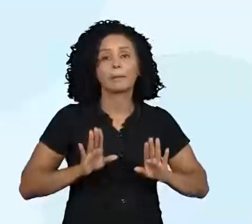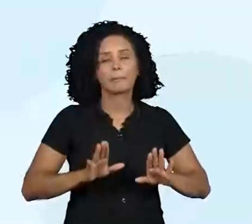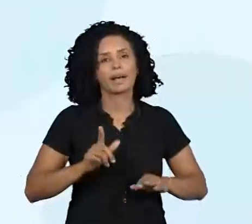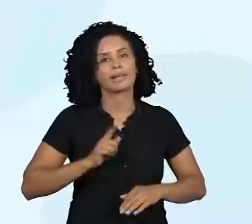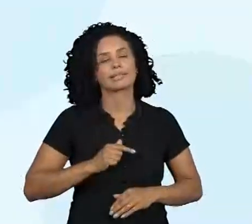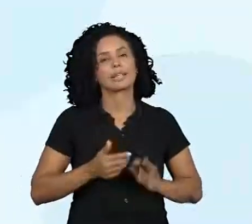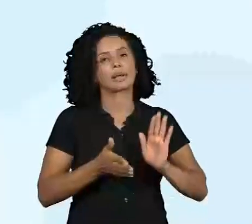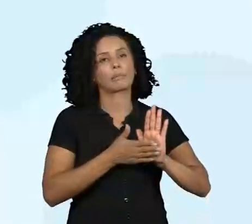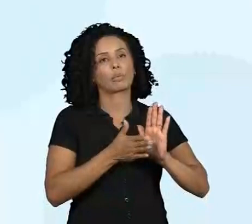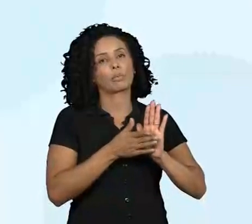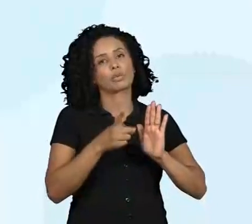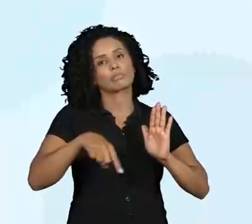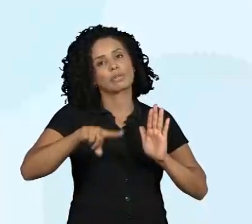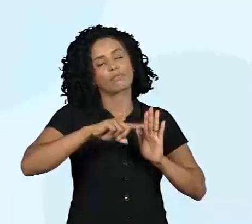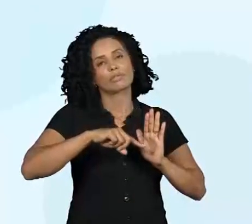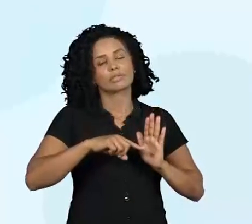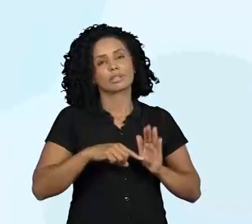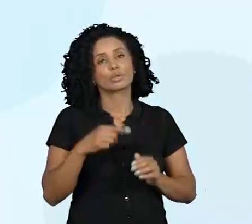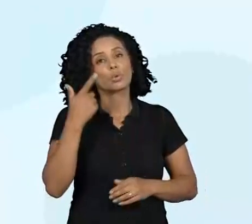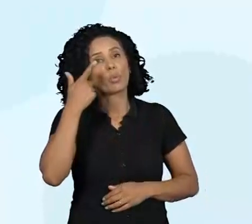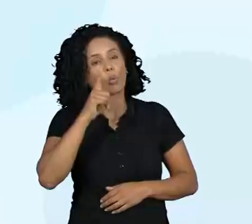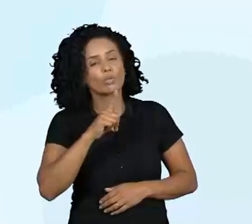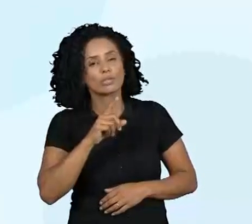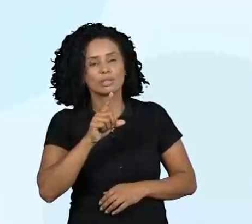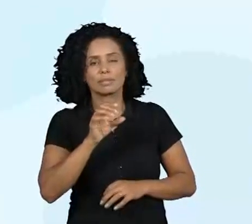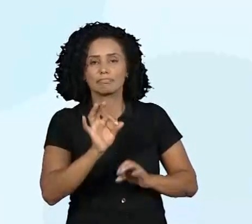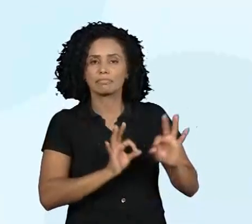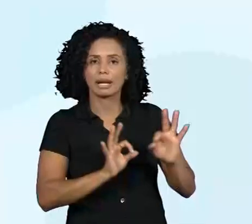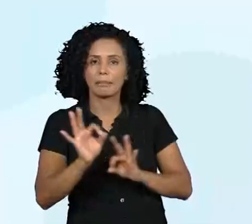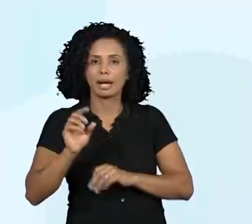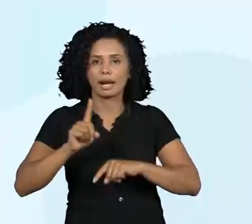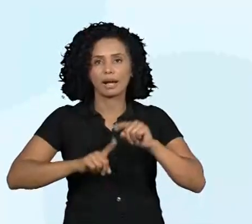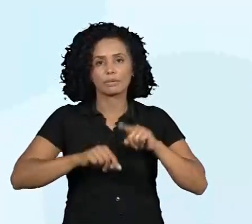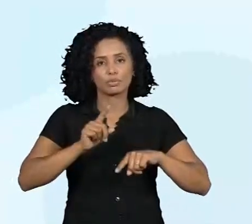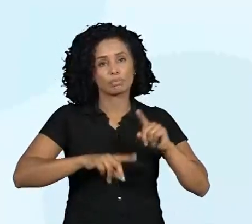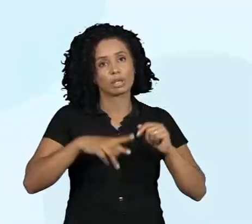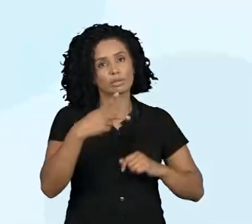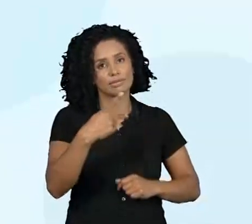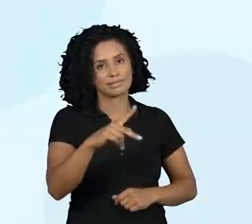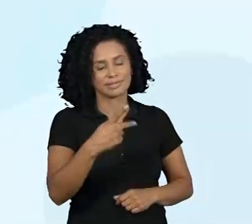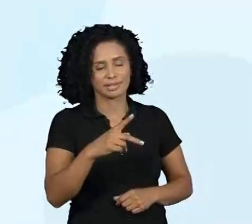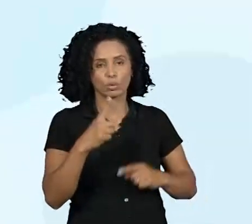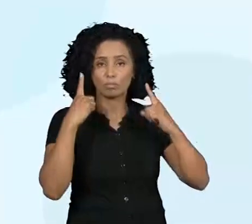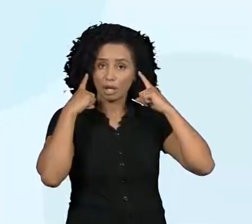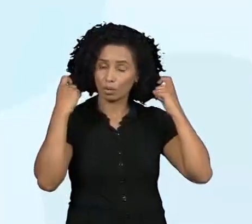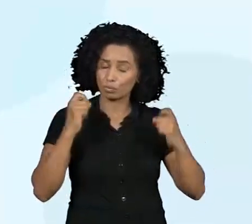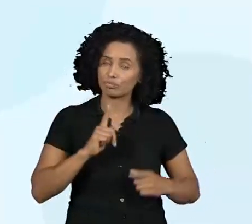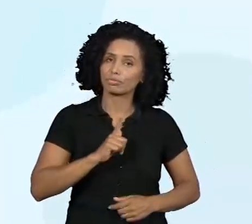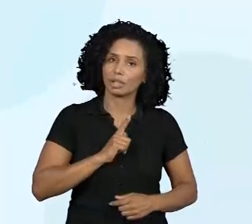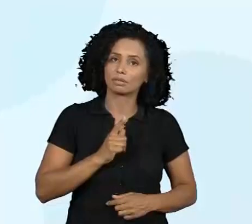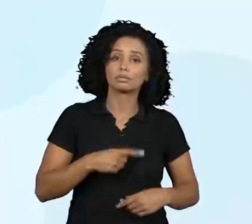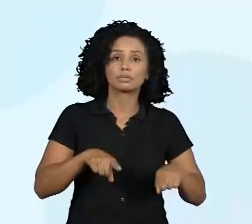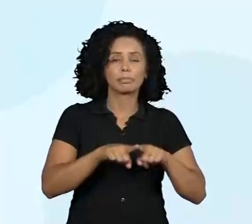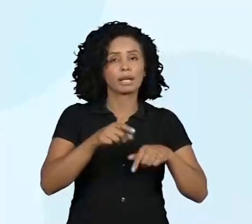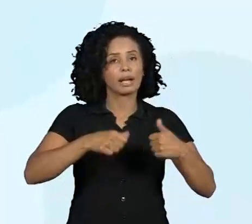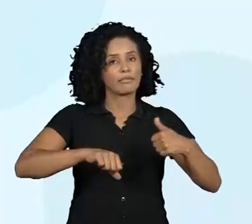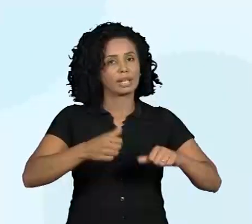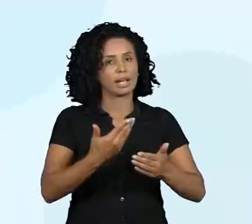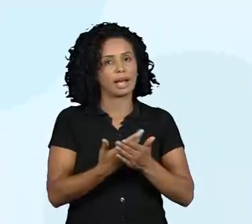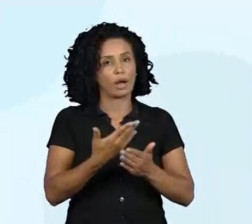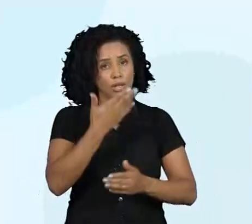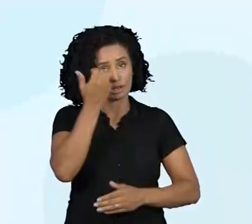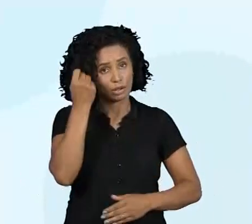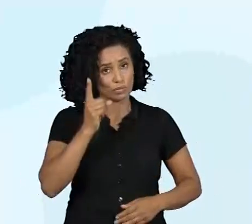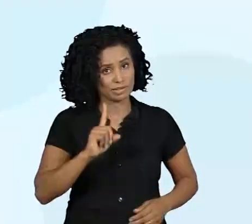uma proposta para que eles possam confeccionar o seu próprio instrumento aí que produza som e não esqueçam de avaliar a nossa aula, não